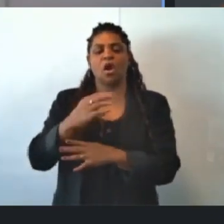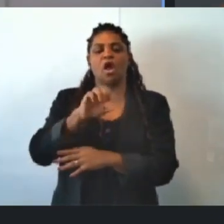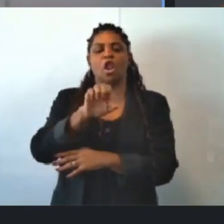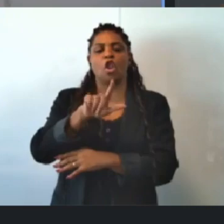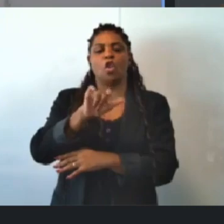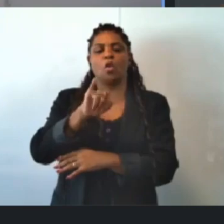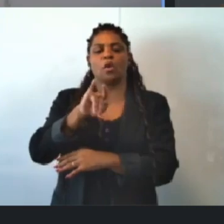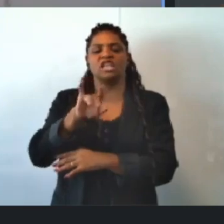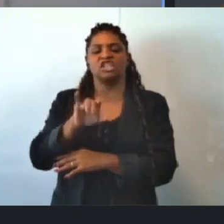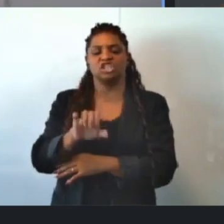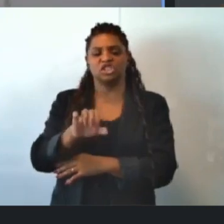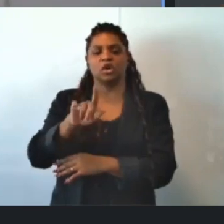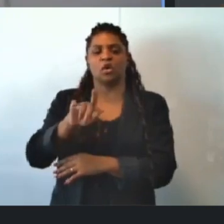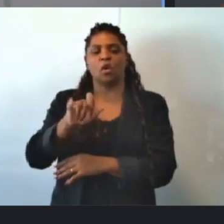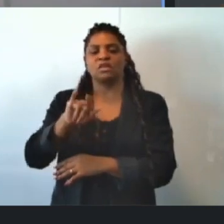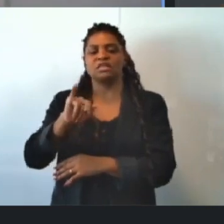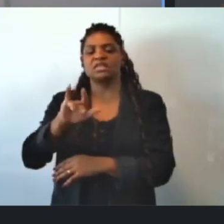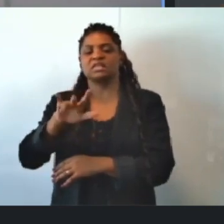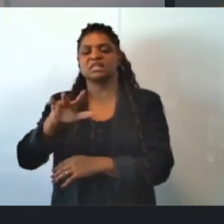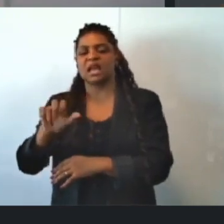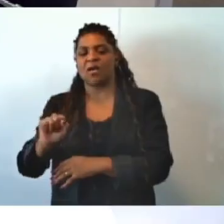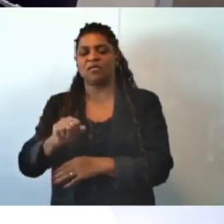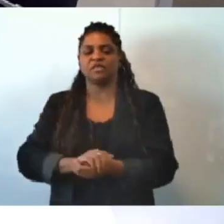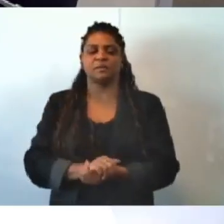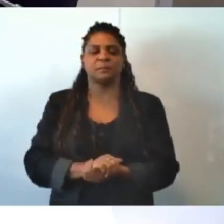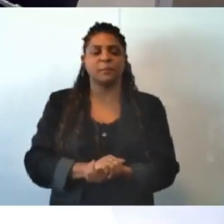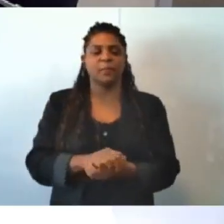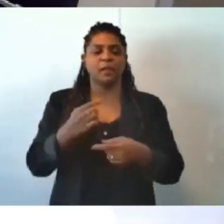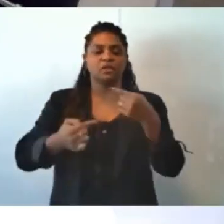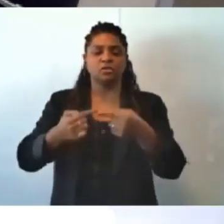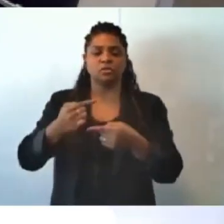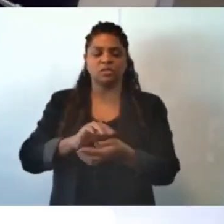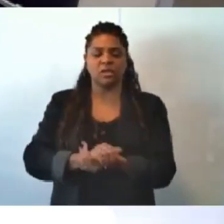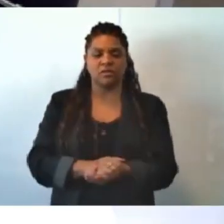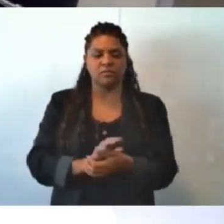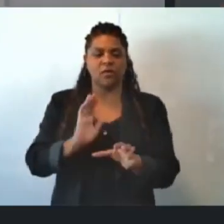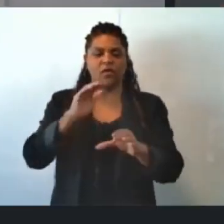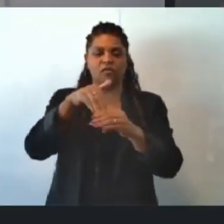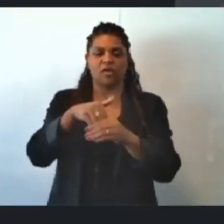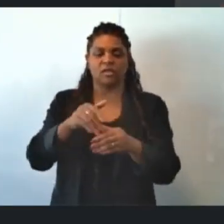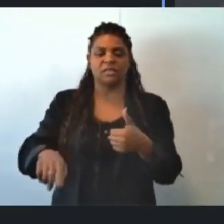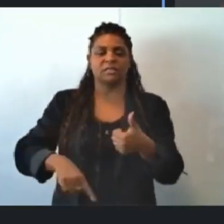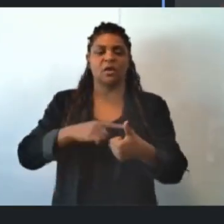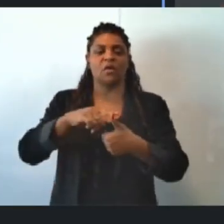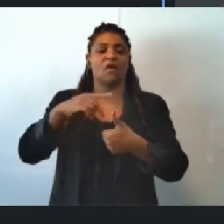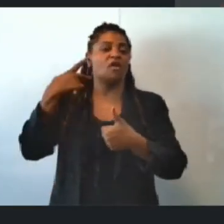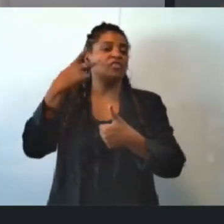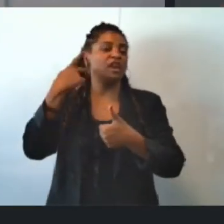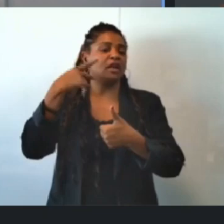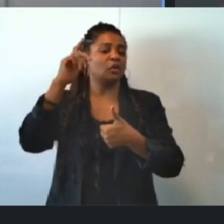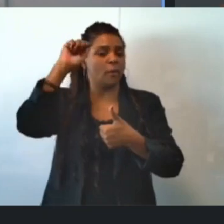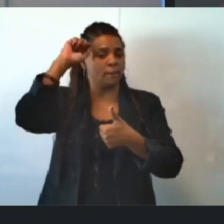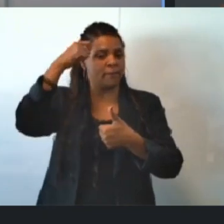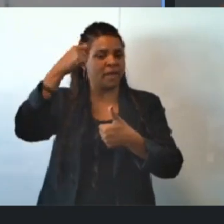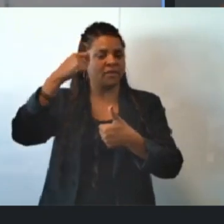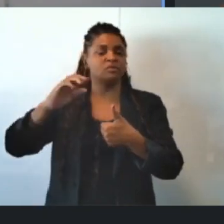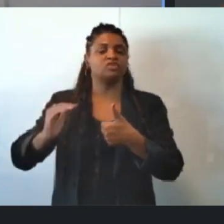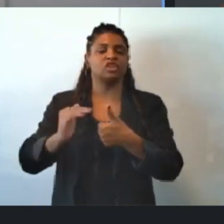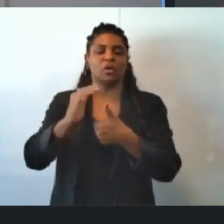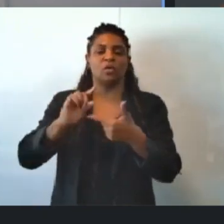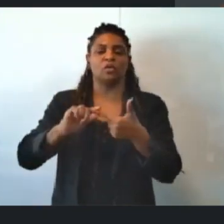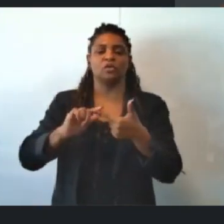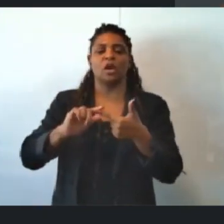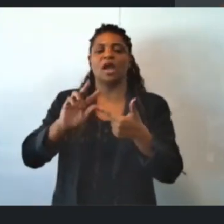Em votação, como voto, vereador Preto. De acordo. Miltinho CGE. De acordo. Henrique Braga.